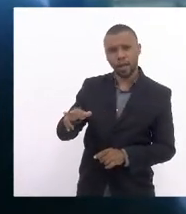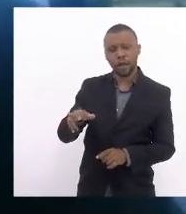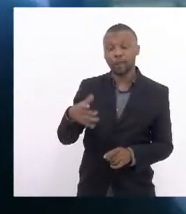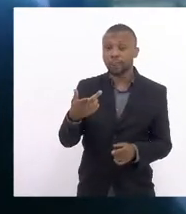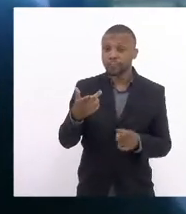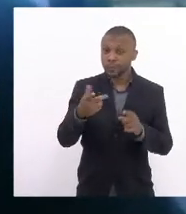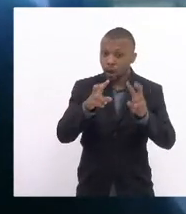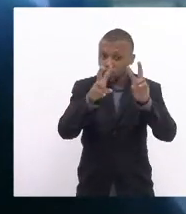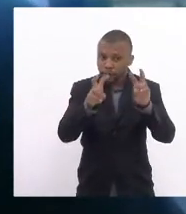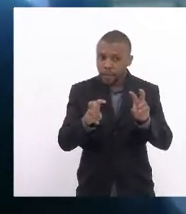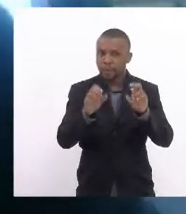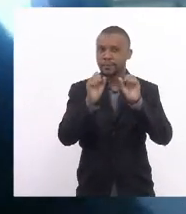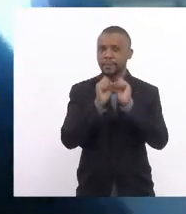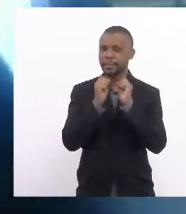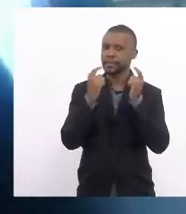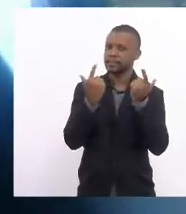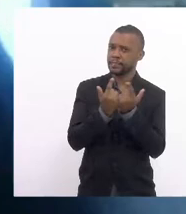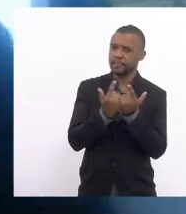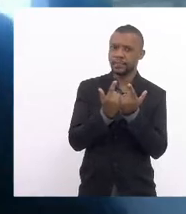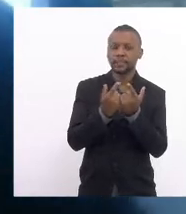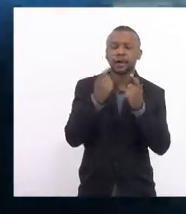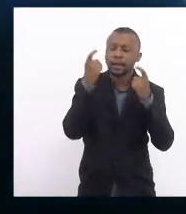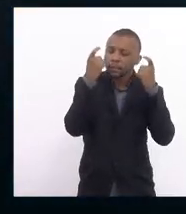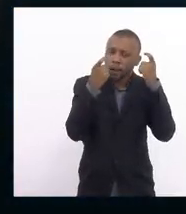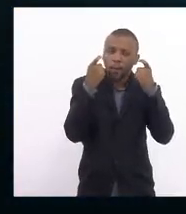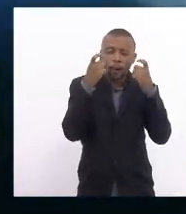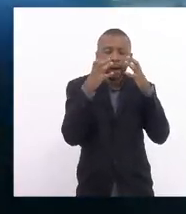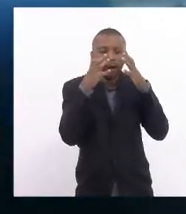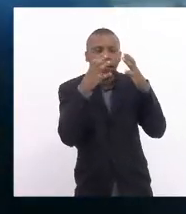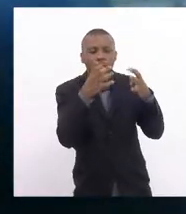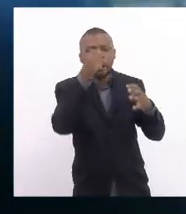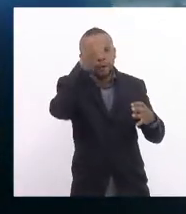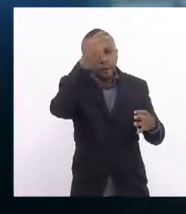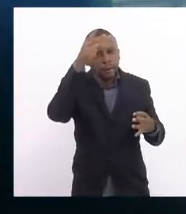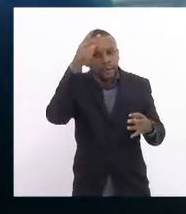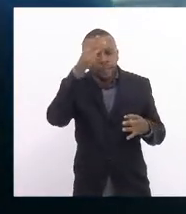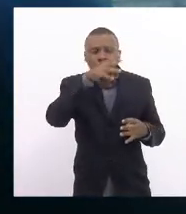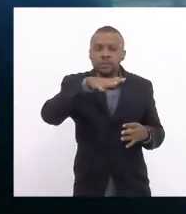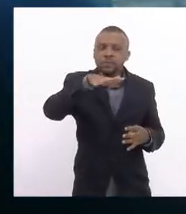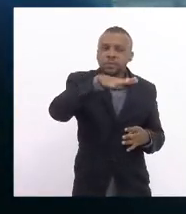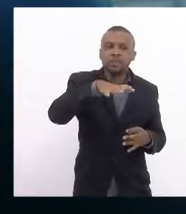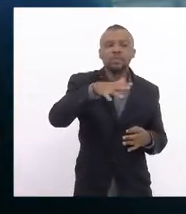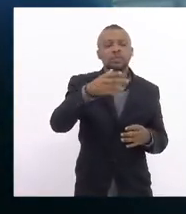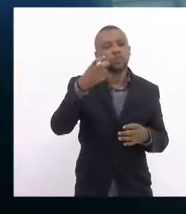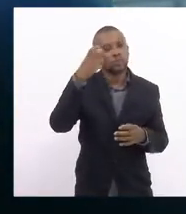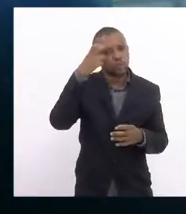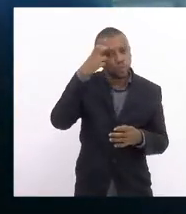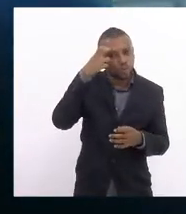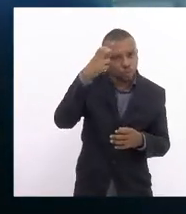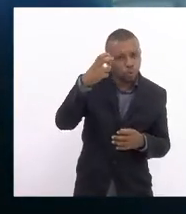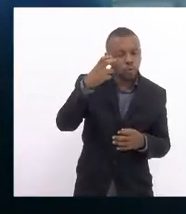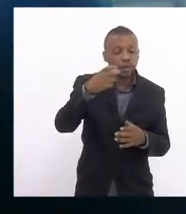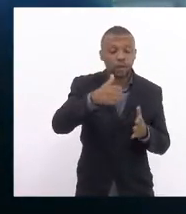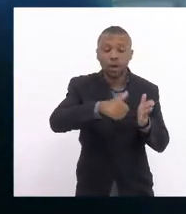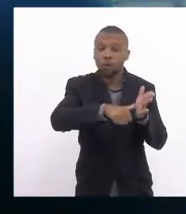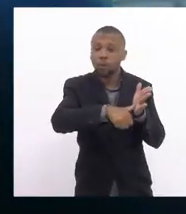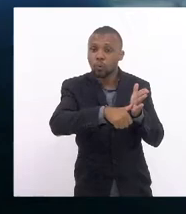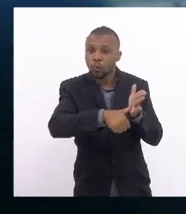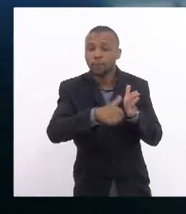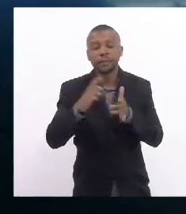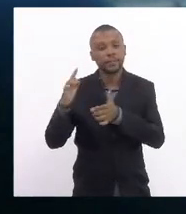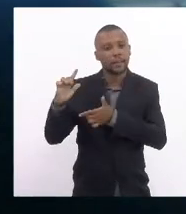Assembleia se preocupando com o município, com a questão cultural, com o clube tradicional, mesmo